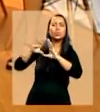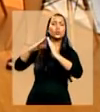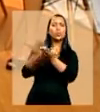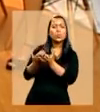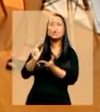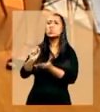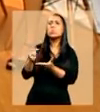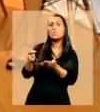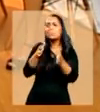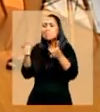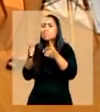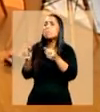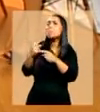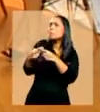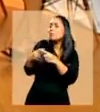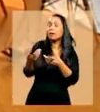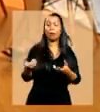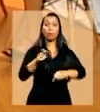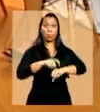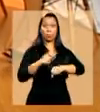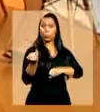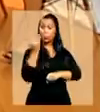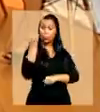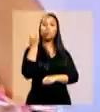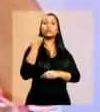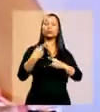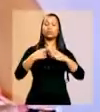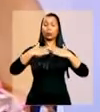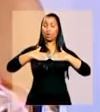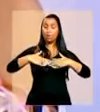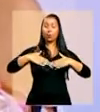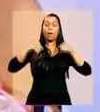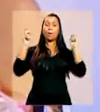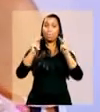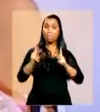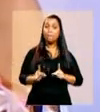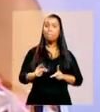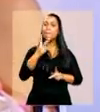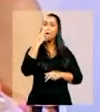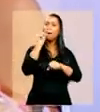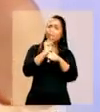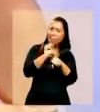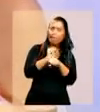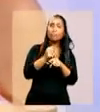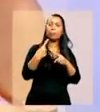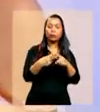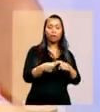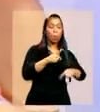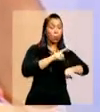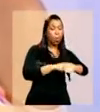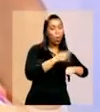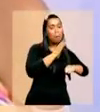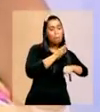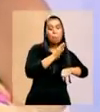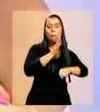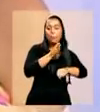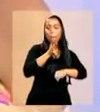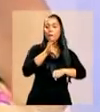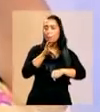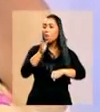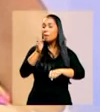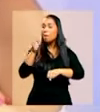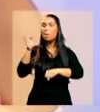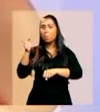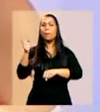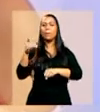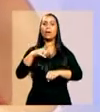escolar dessas crianças? É um momento importante para um descanso, uma pausa, né, de toda aquela rotina de horários